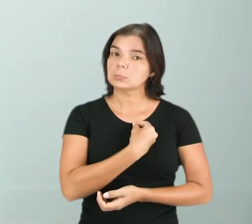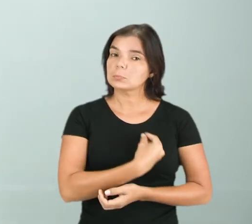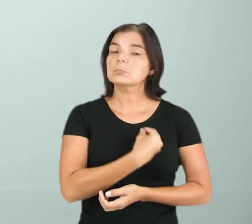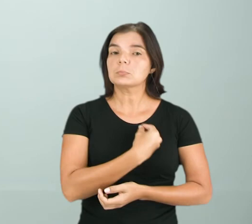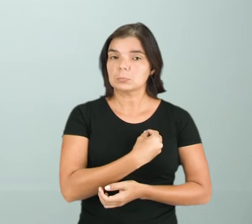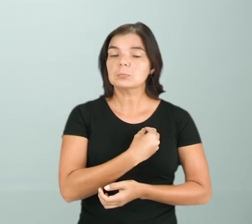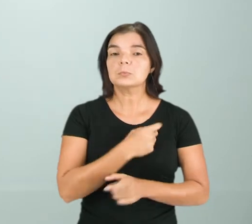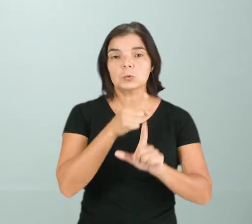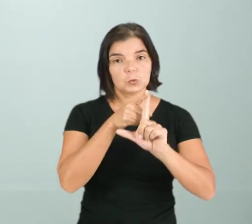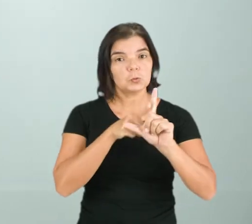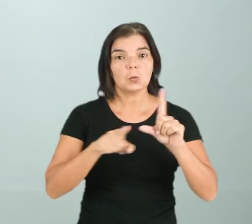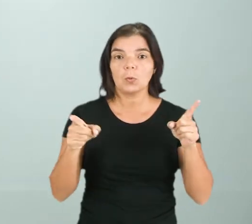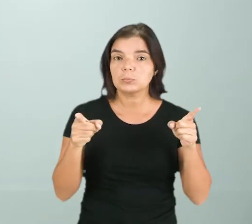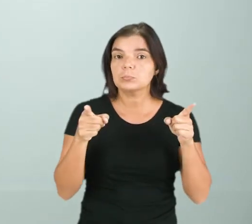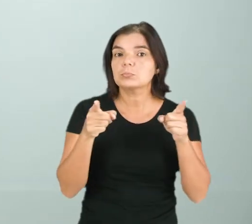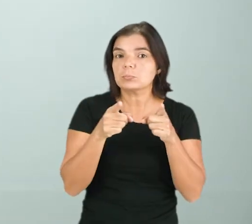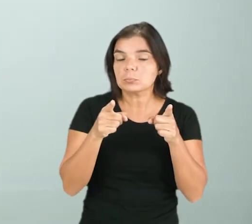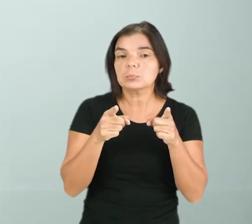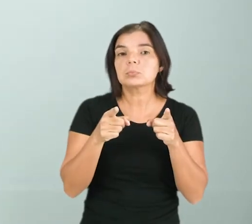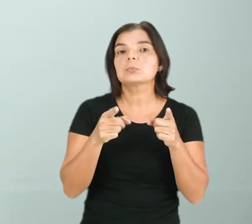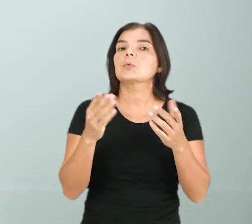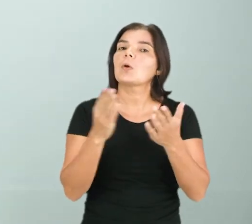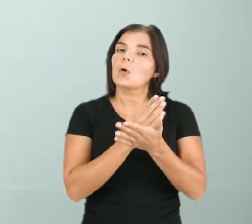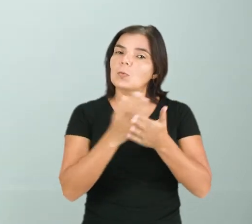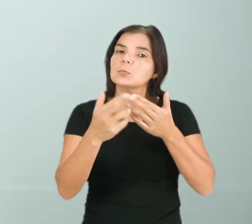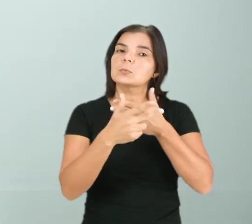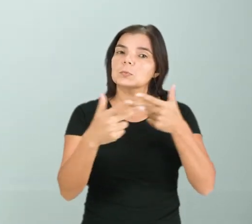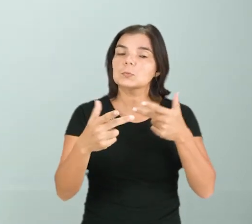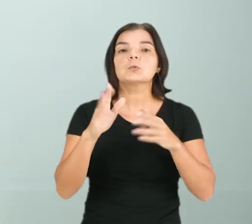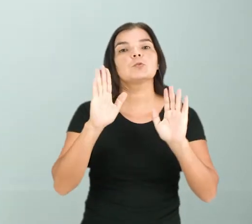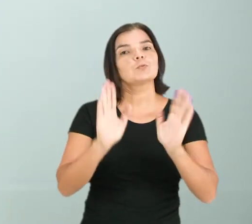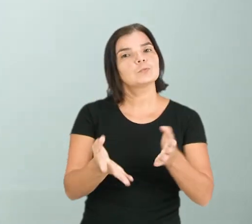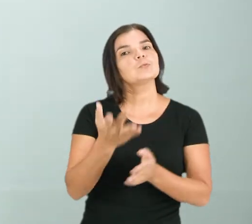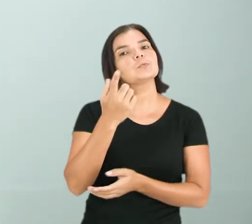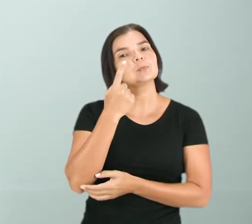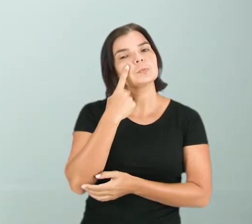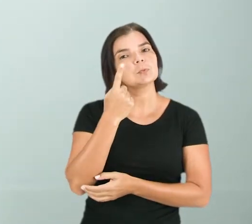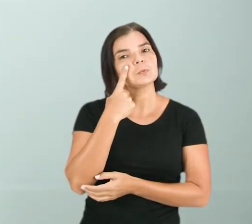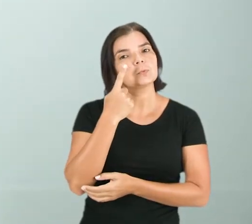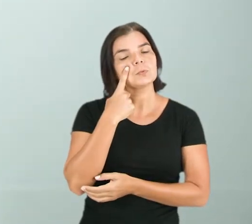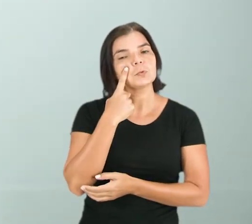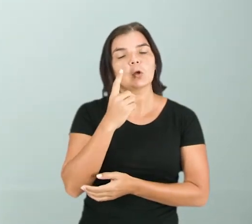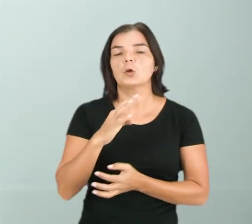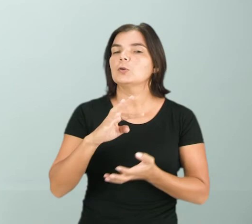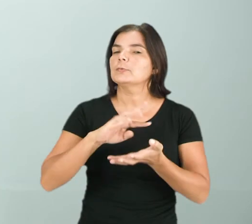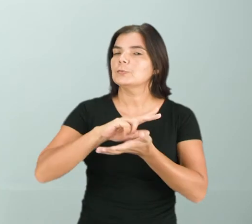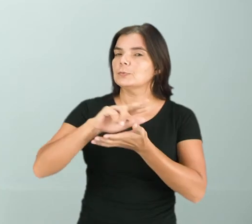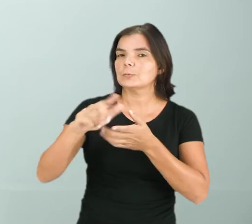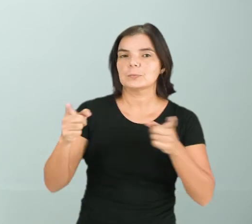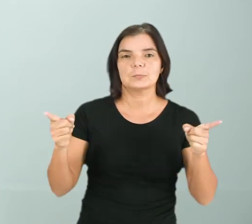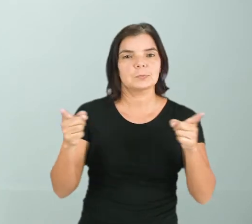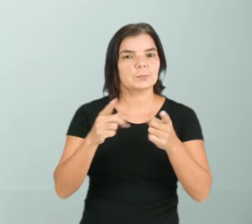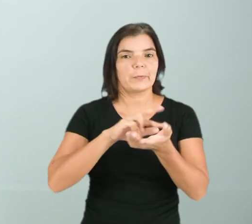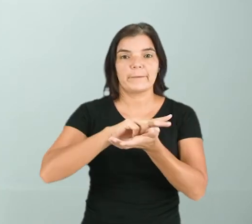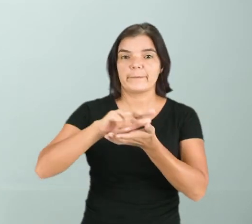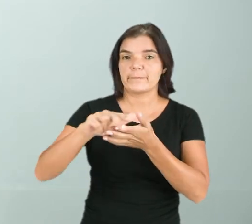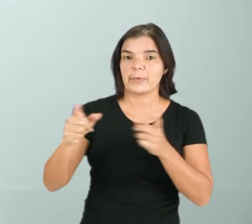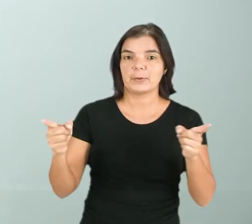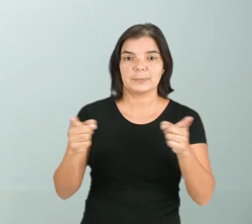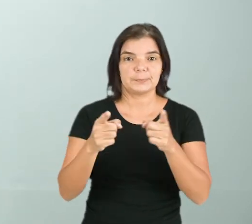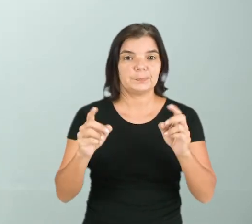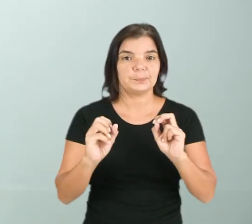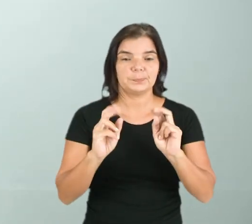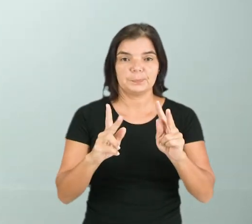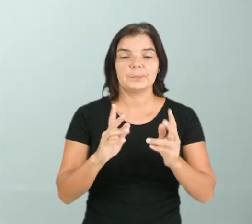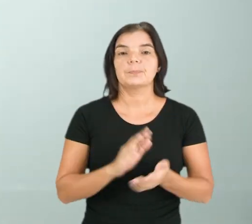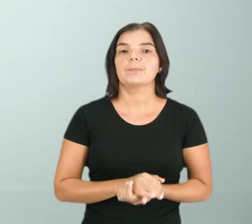bem pequenininhas, que é para você só fazer algumas coisinhas ali, que eu já vi. Existem réguas hoje em dia de todos os tamanhos. Vários tamanhos,